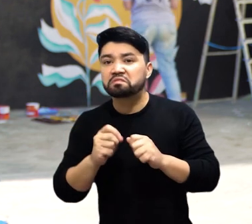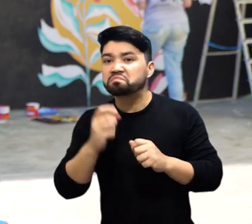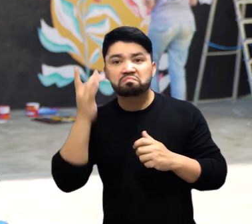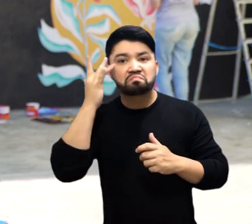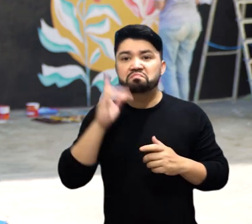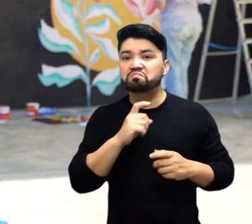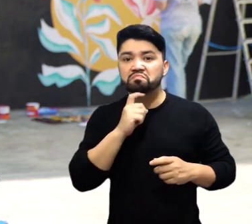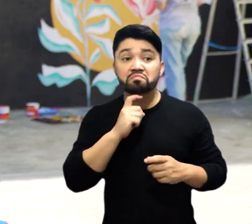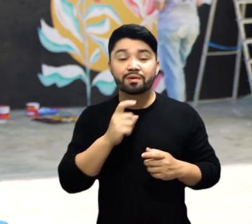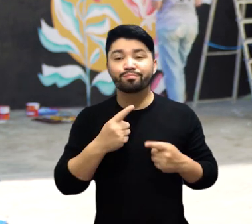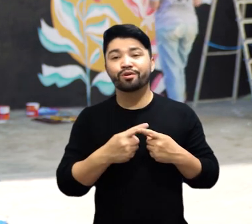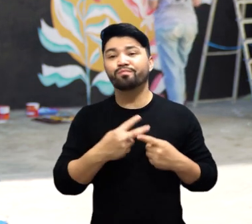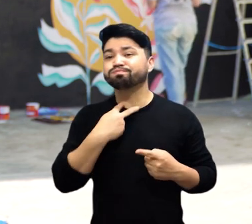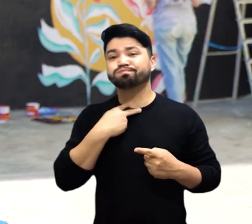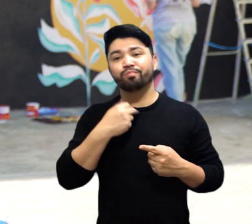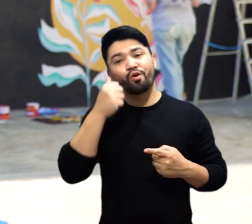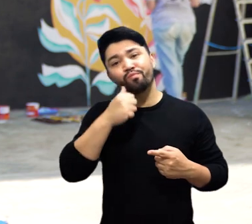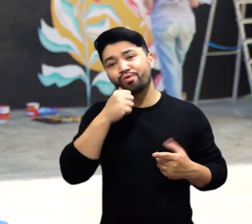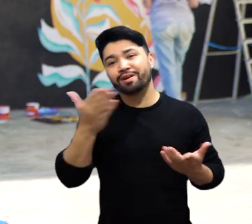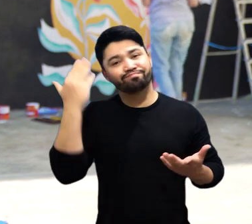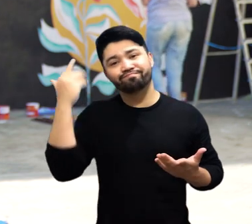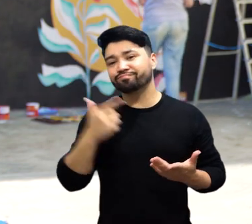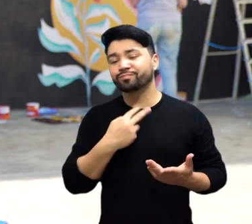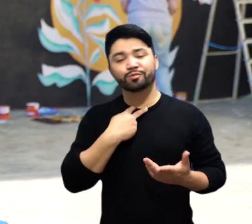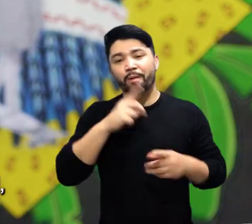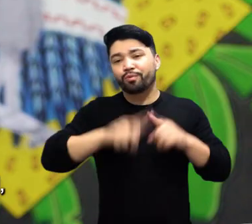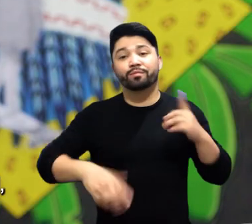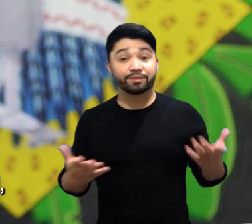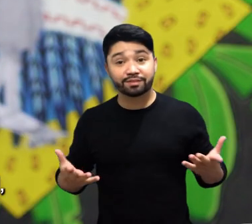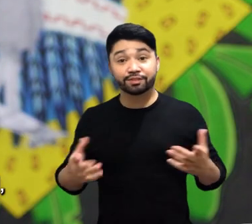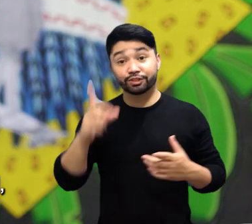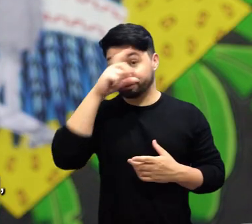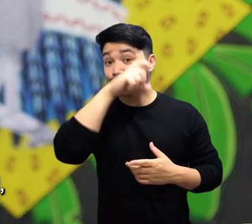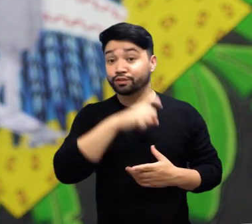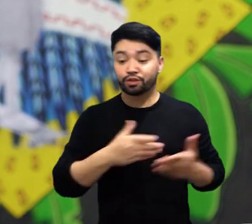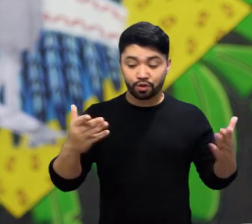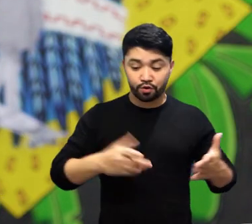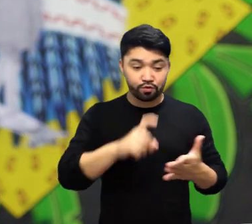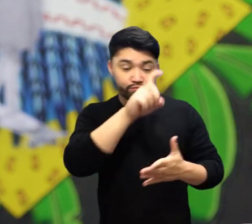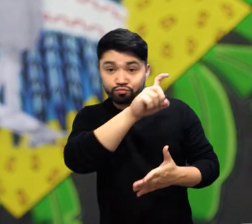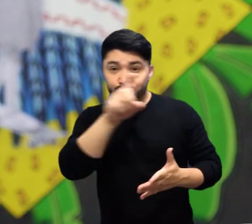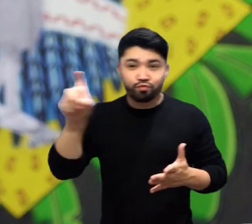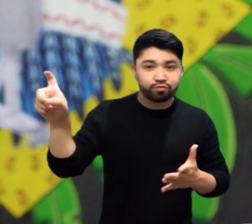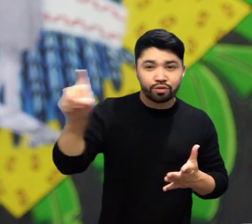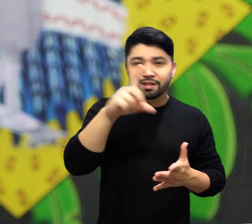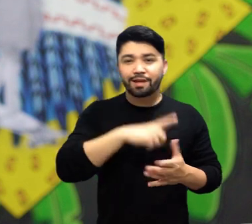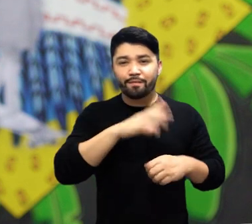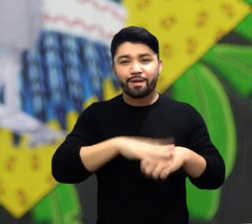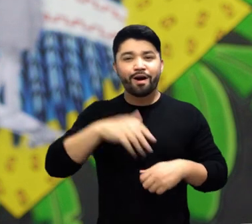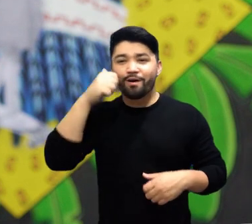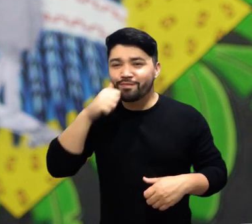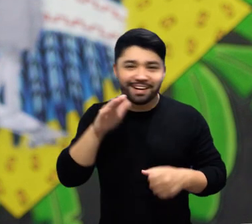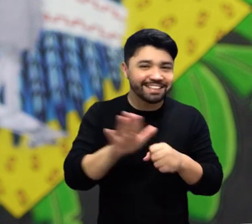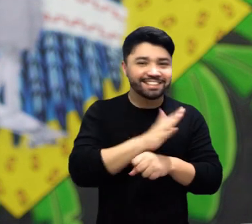era, porque não podia mulher pintar, né? Então, tipo, você vê como isso é foda. E hoje em dia eu tô pintando aqui, hoje em dia tem mais menino do que